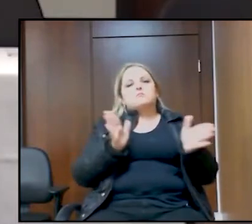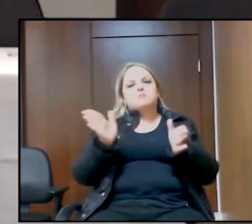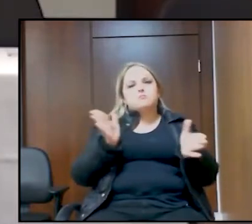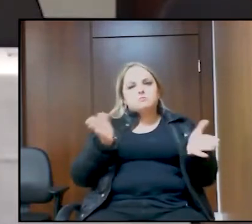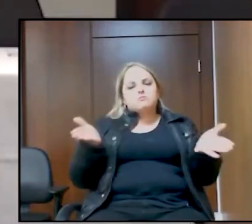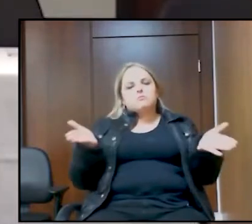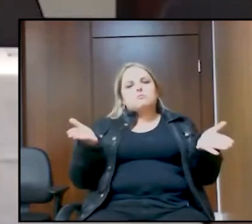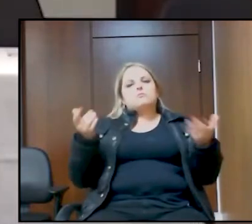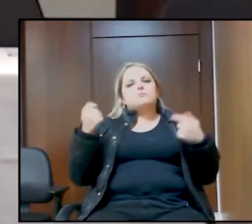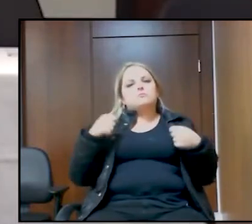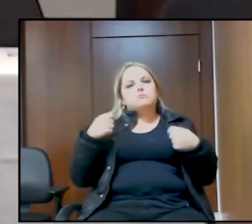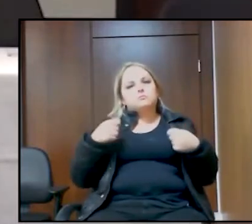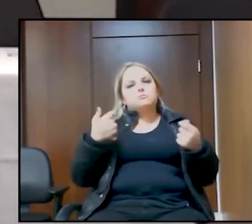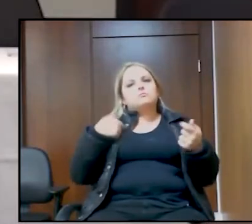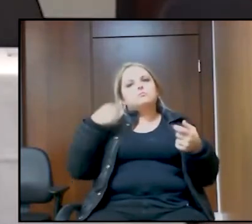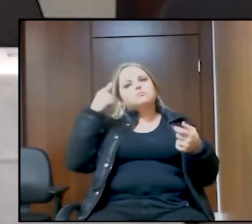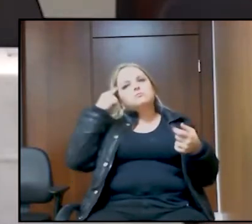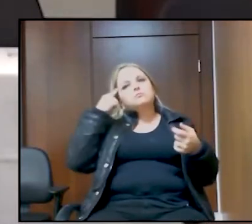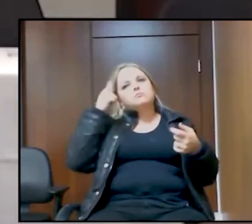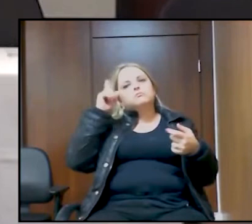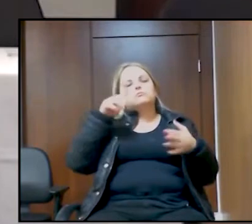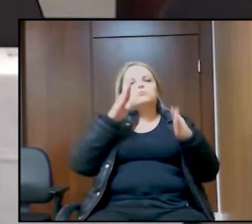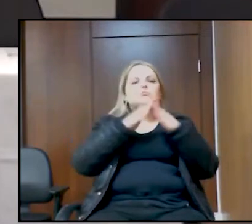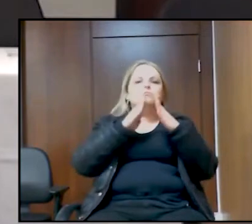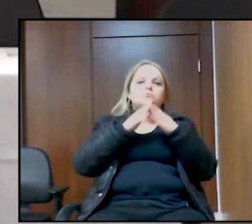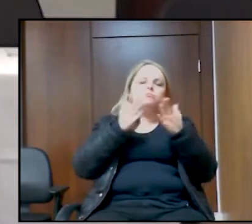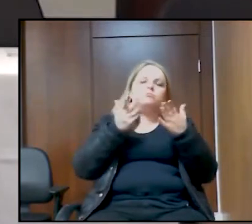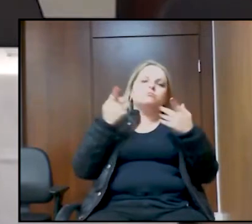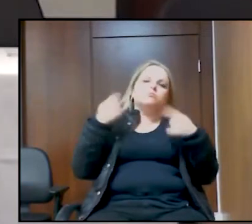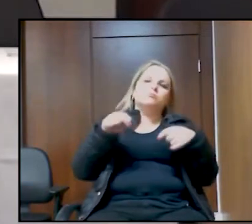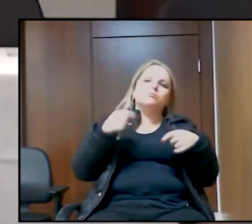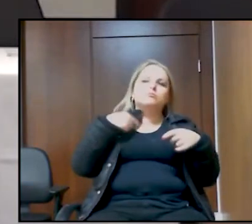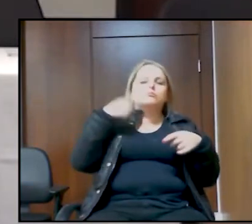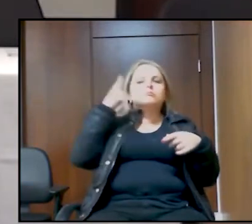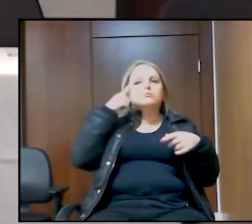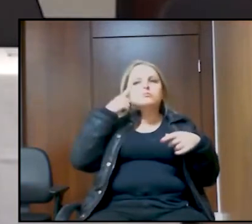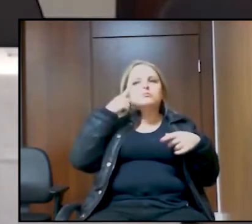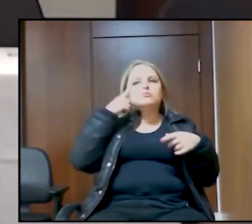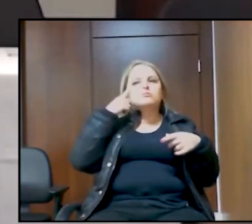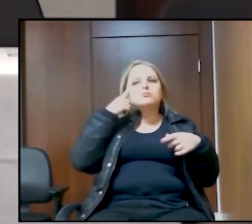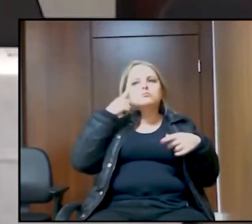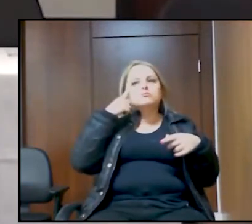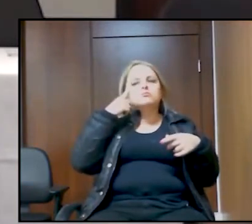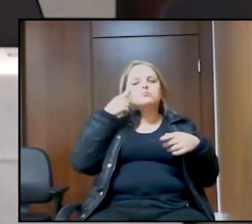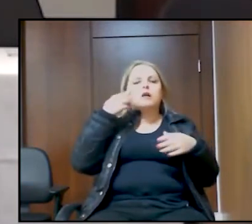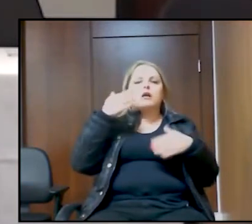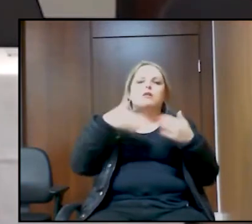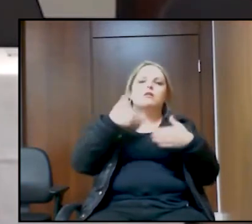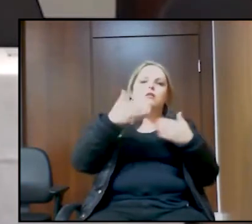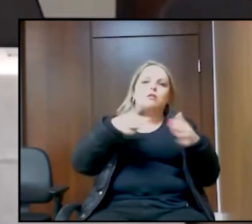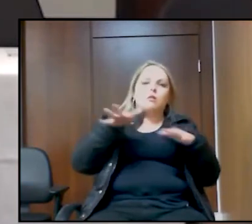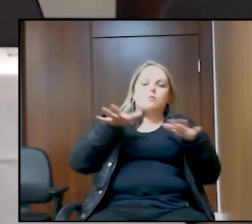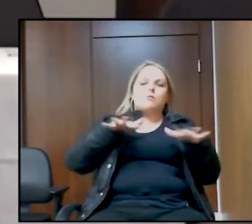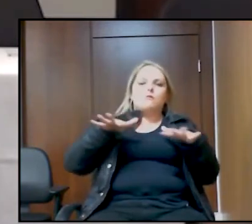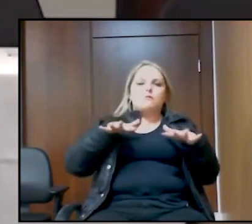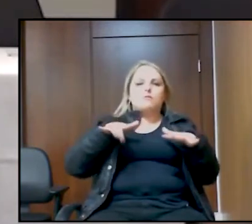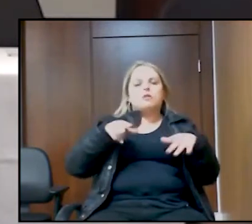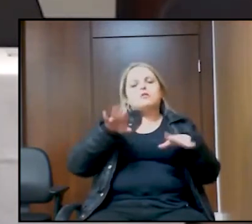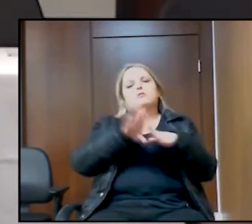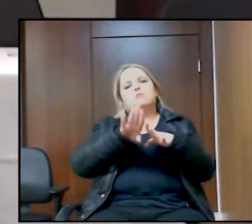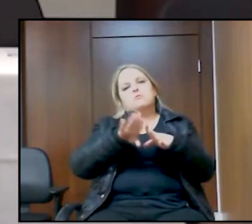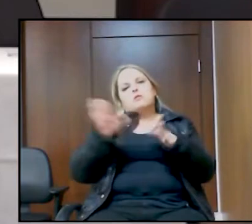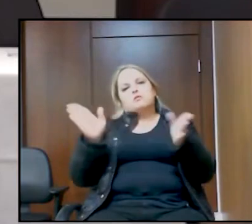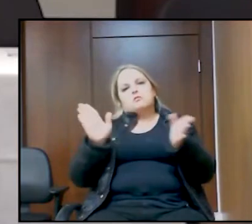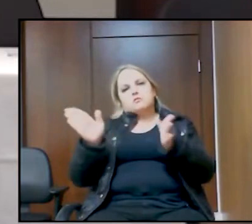da moradia, no caso habitacional, mobilidade, não só acessibilidade. E para